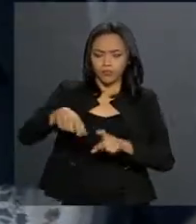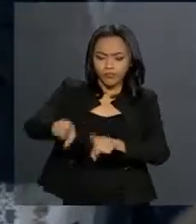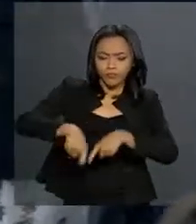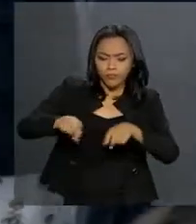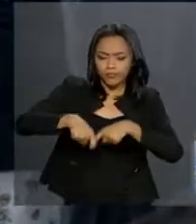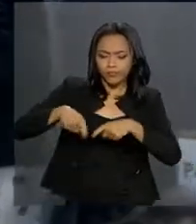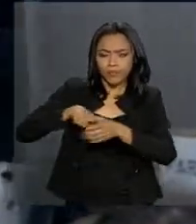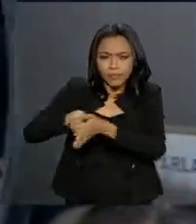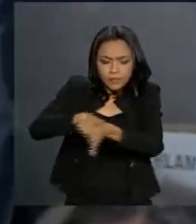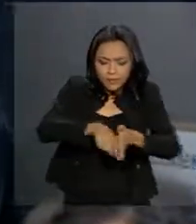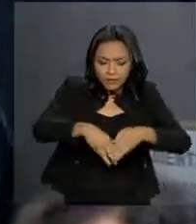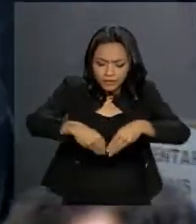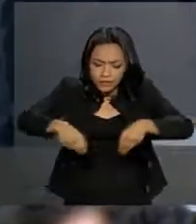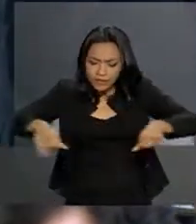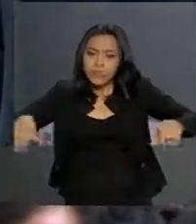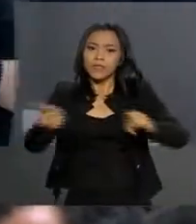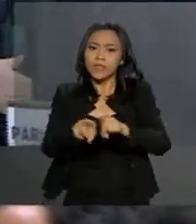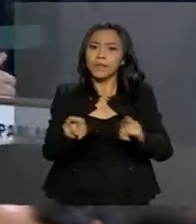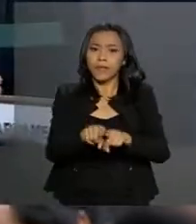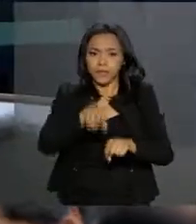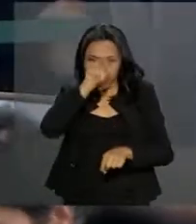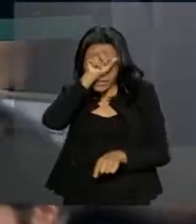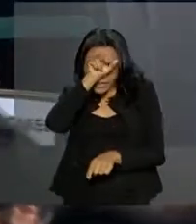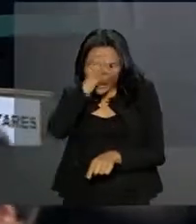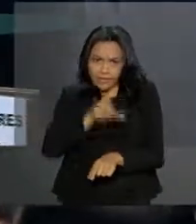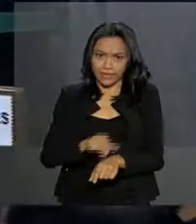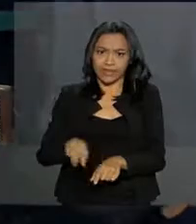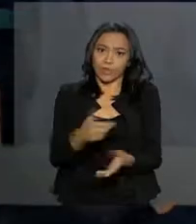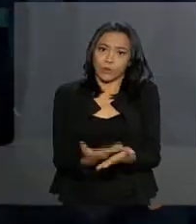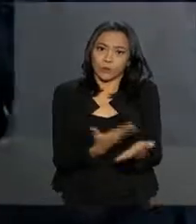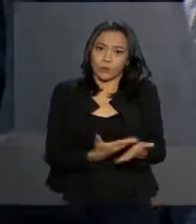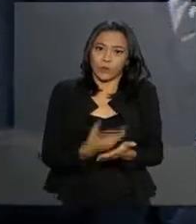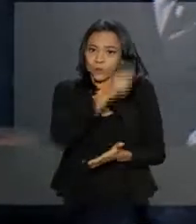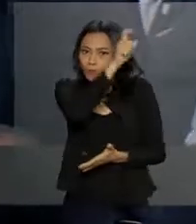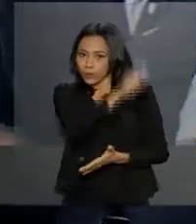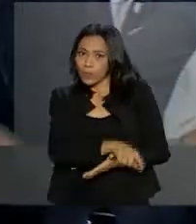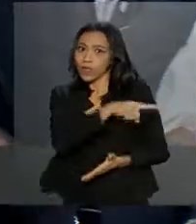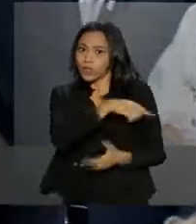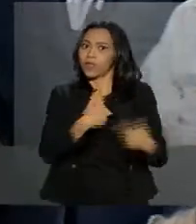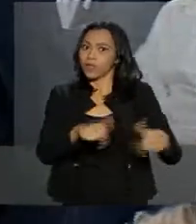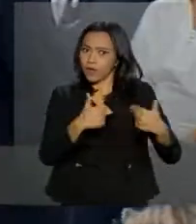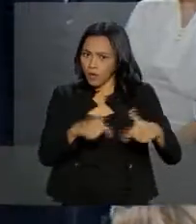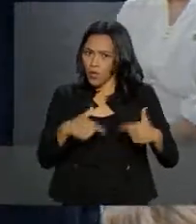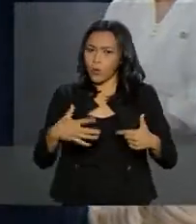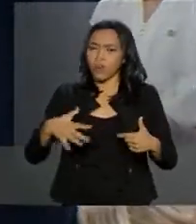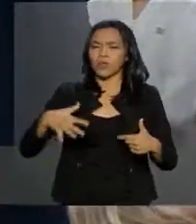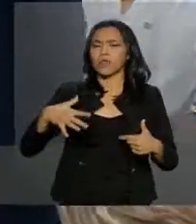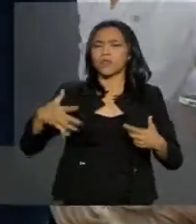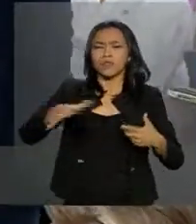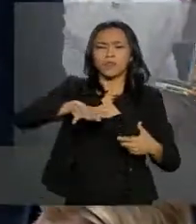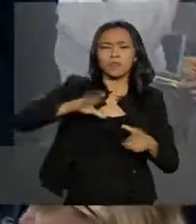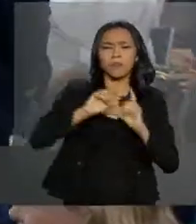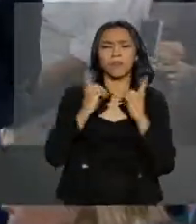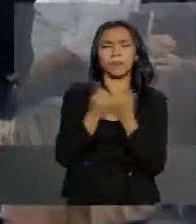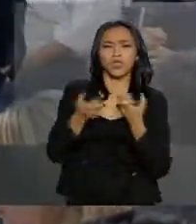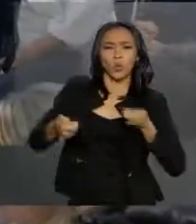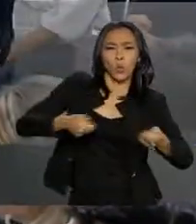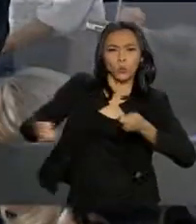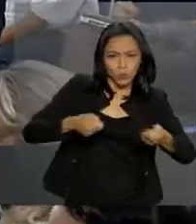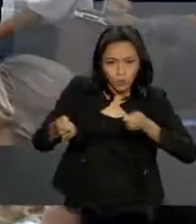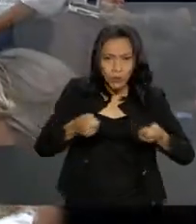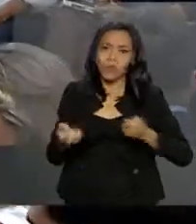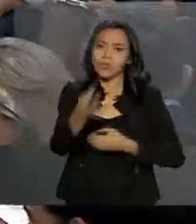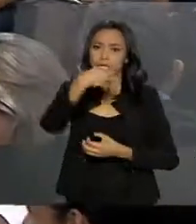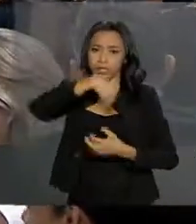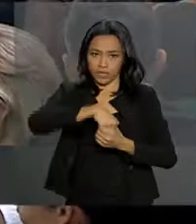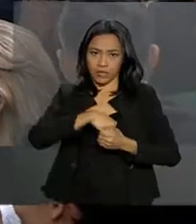estuda os insetos. Ele atuou na Embrapa em programas de controle e erradicação de pragas. Sebastião Barbosa